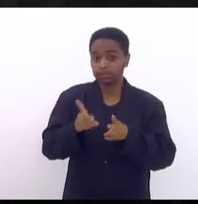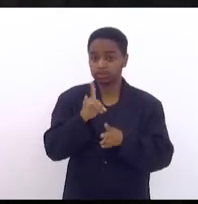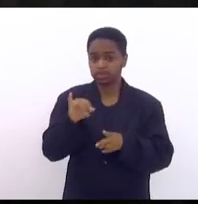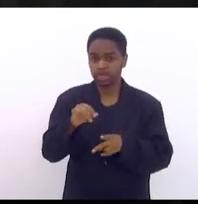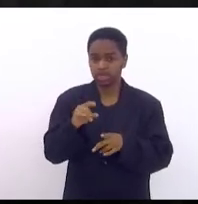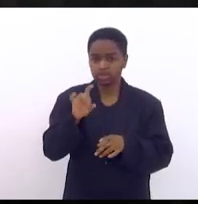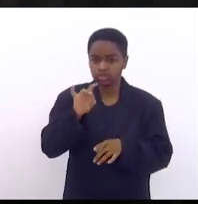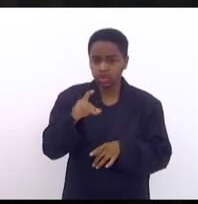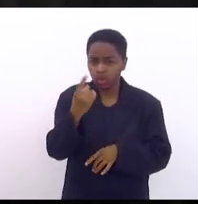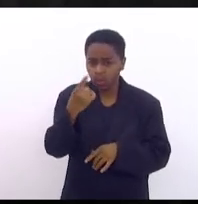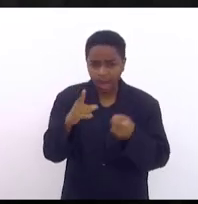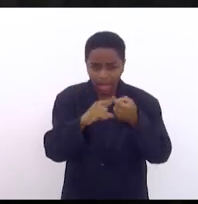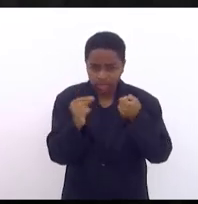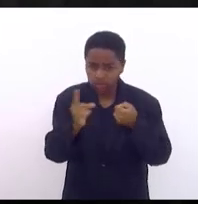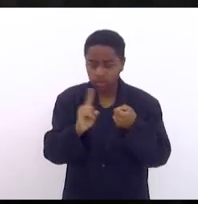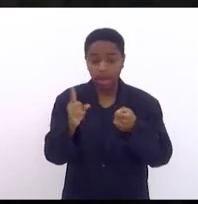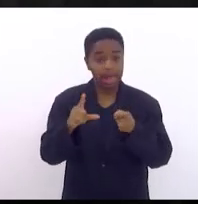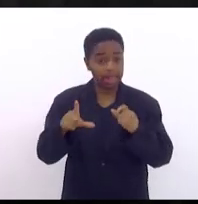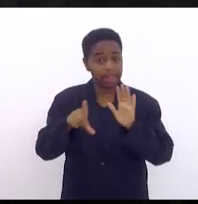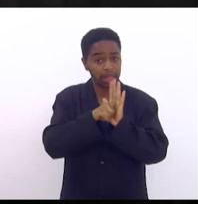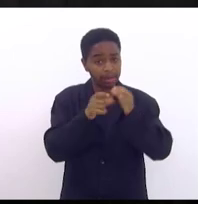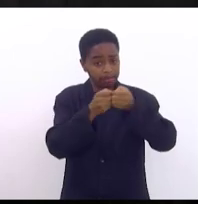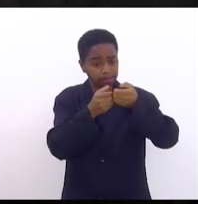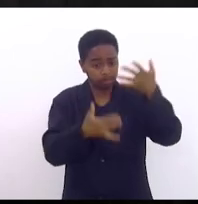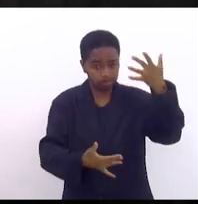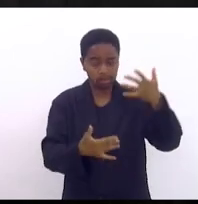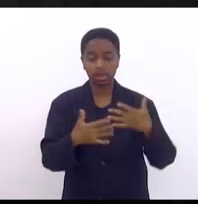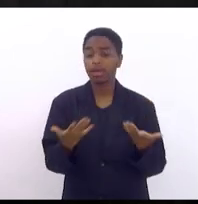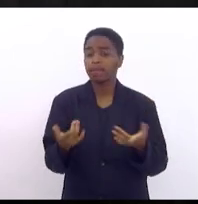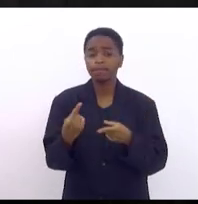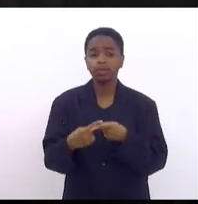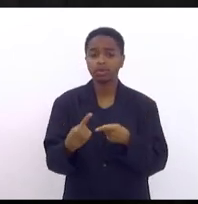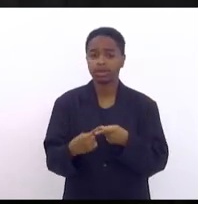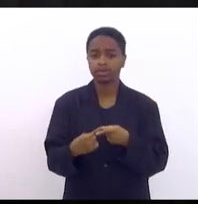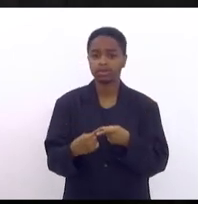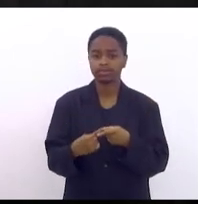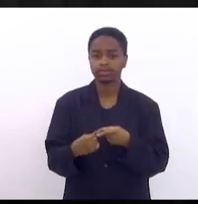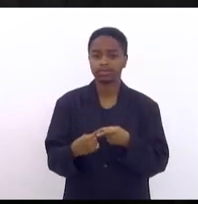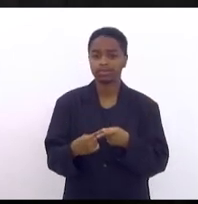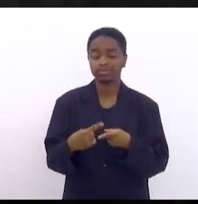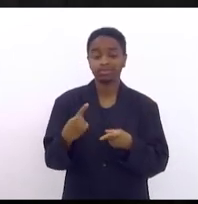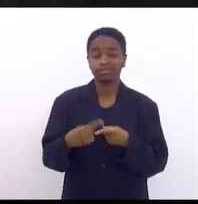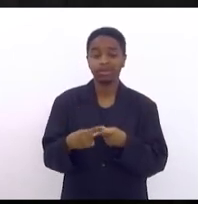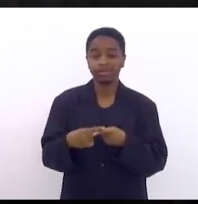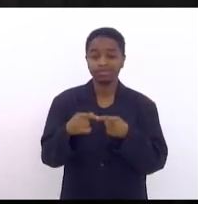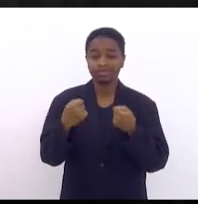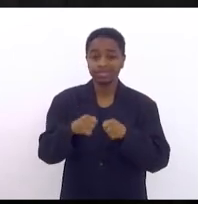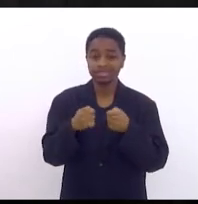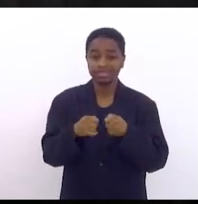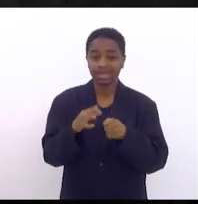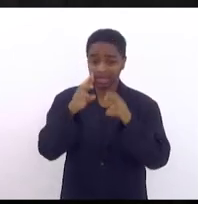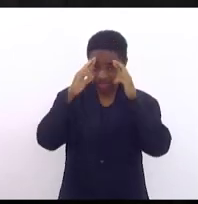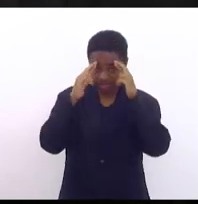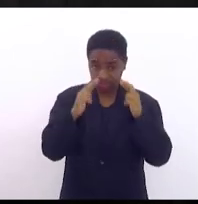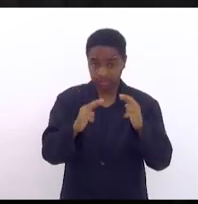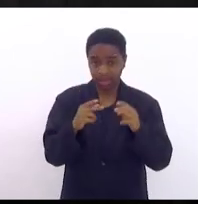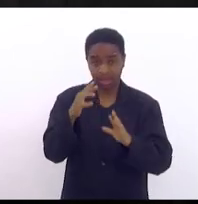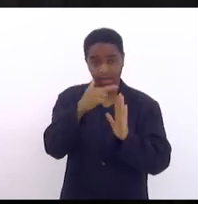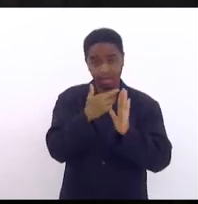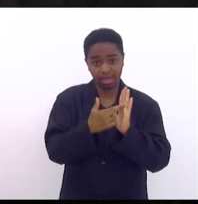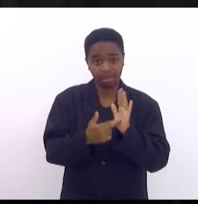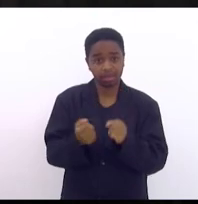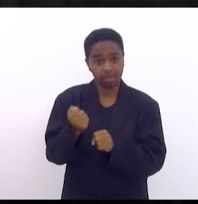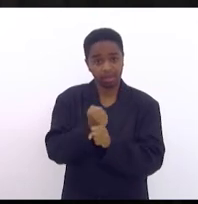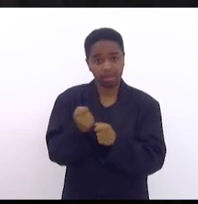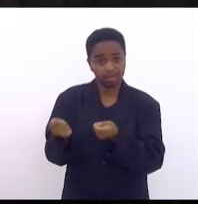toda a lei do ICMS. E por quê? Pelo princípio da anualidade. Então, final